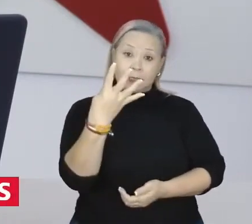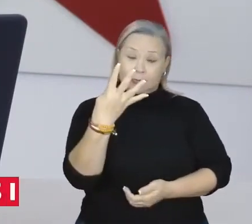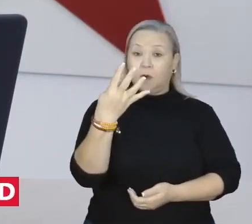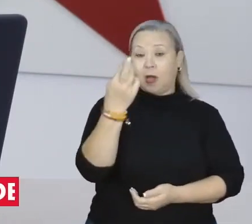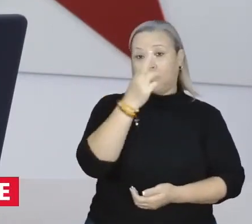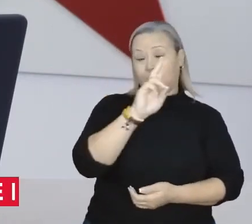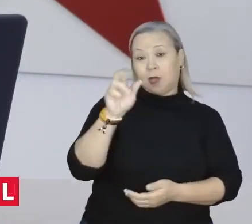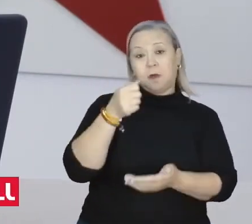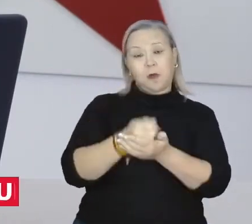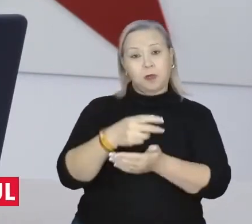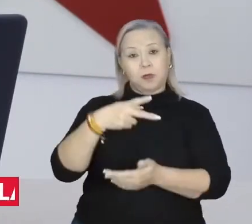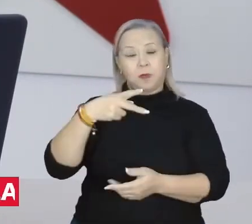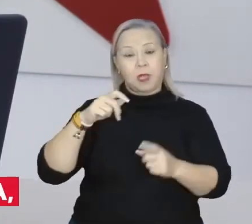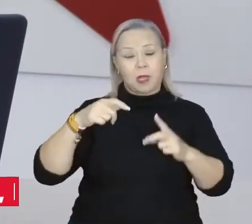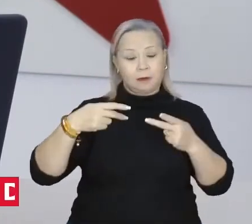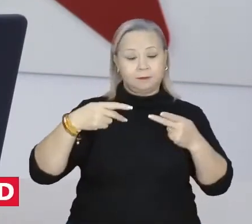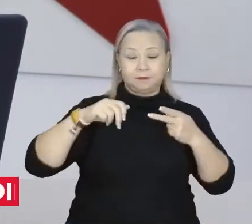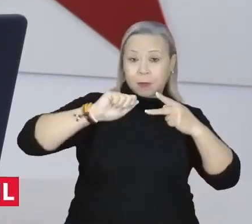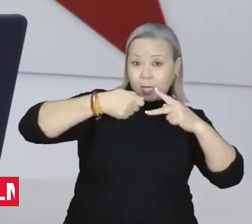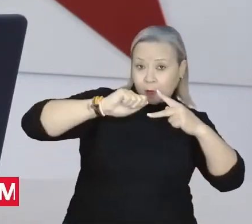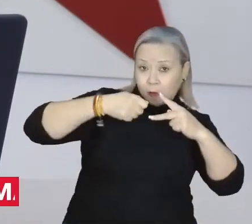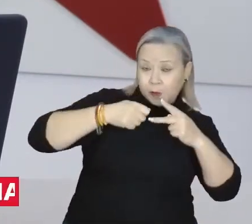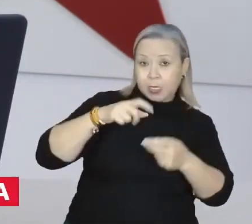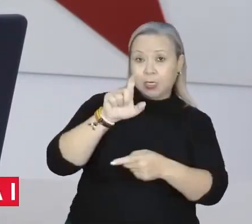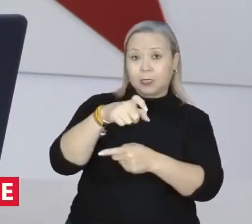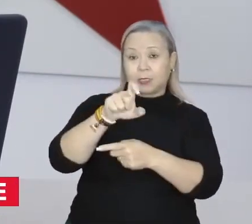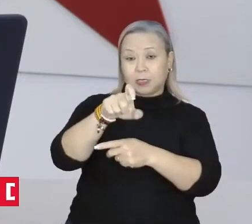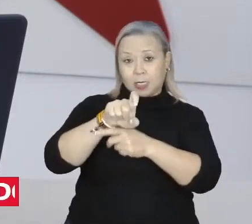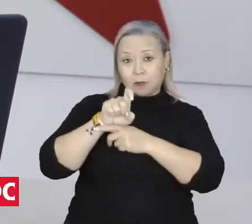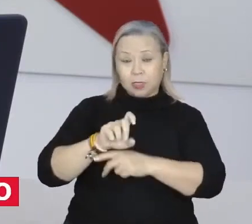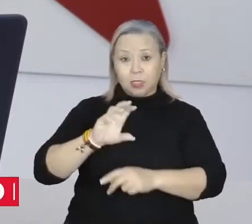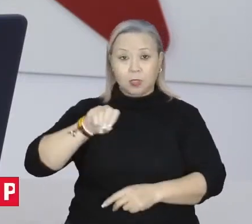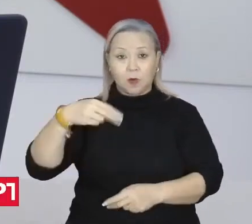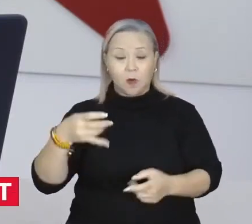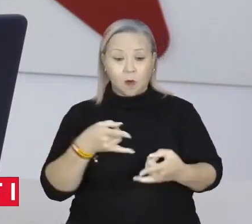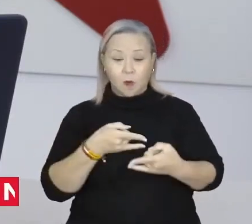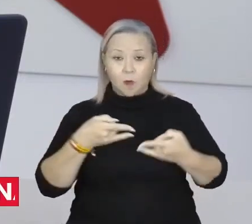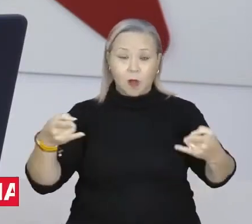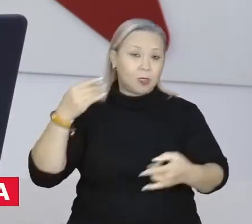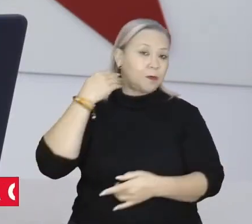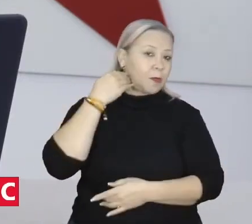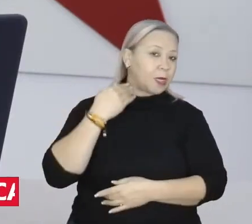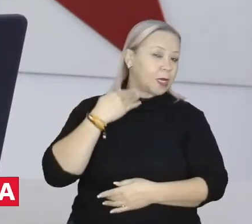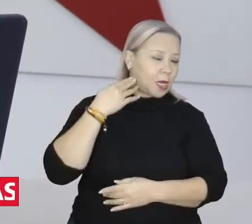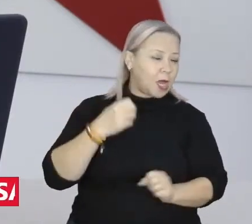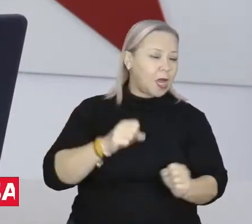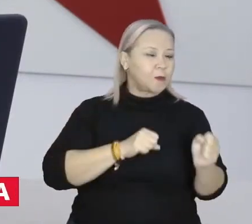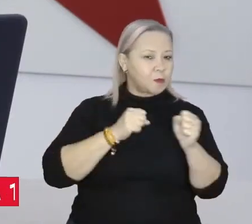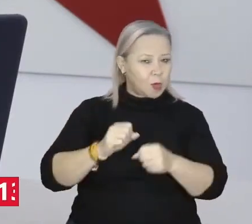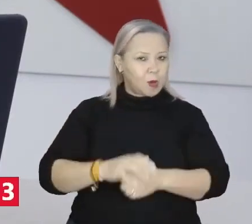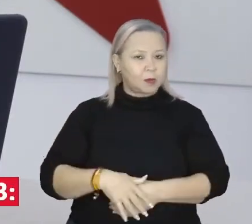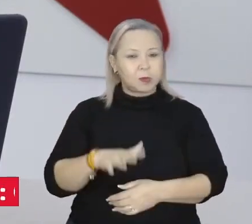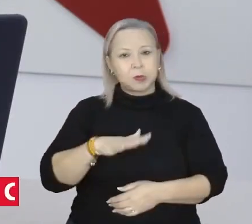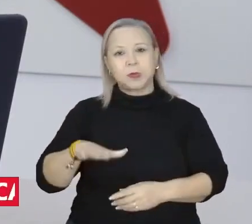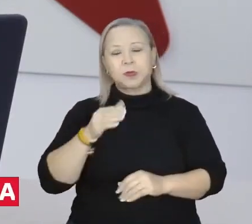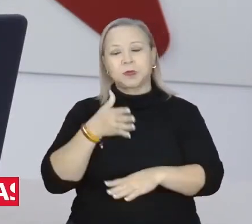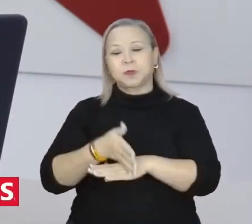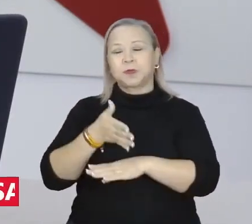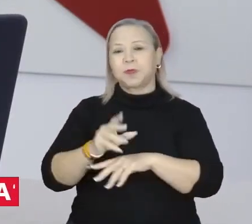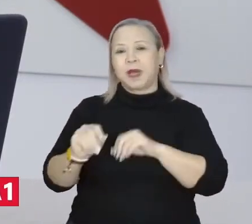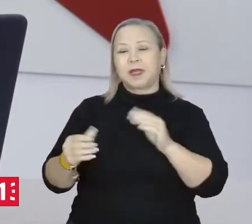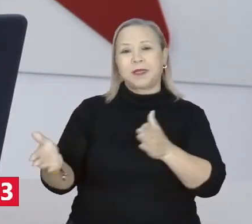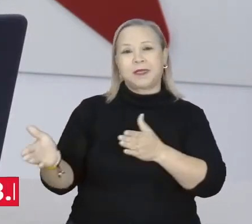pode pagar com Pix, cartão de crédito ou boleto bancário, né? Vamos todo mundo fazer parte desse